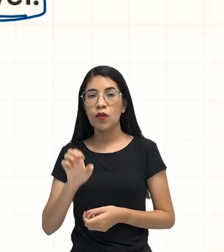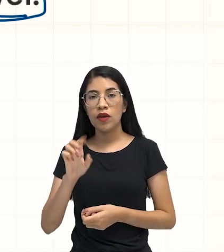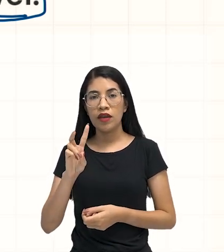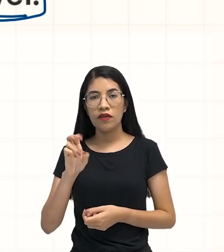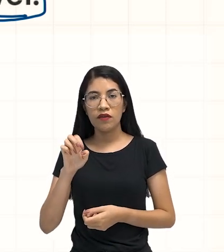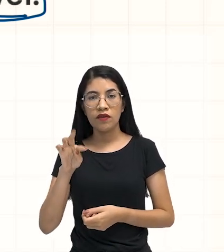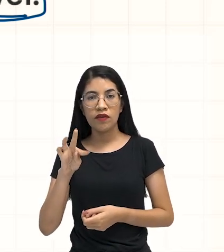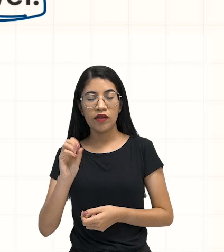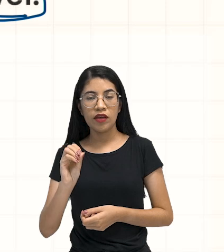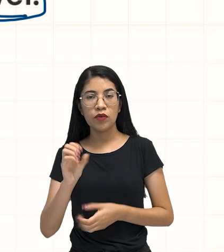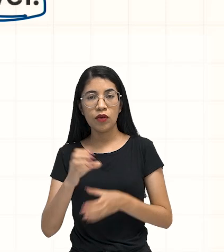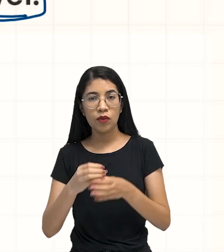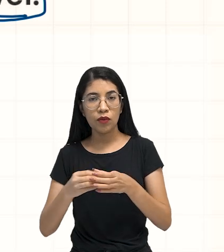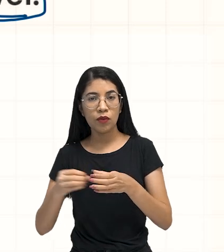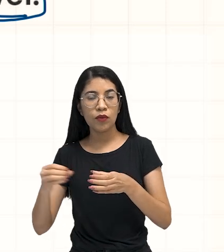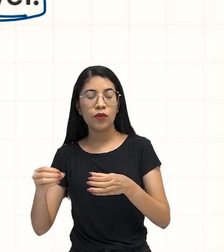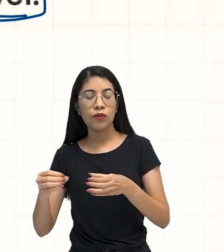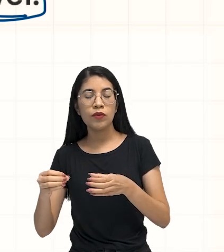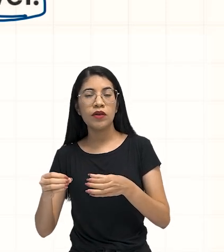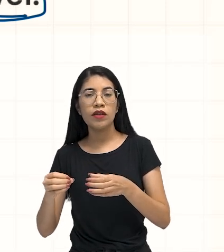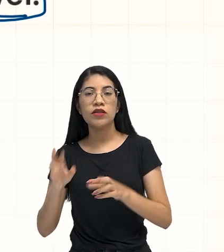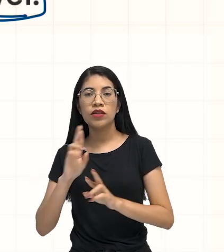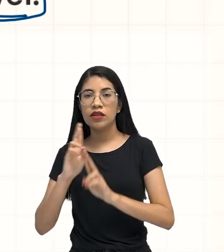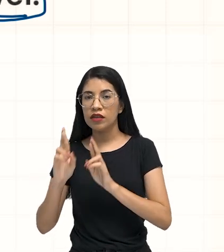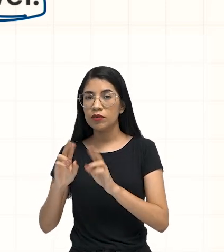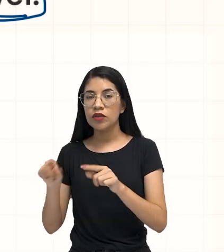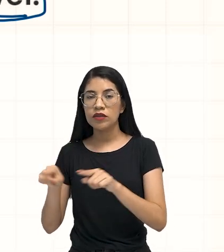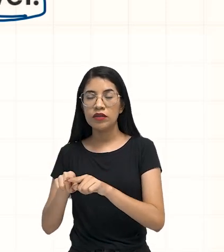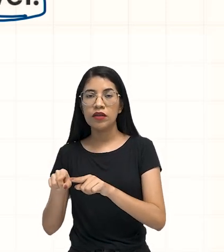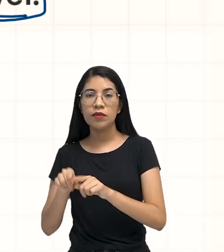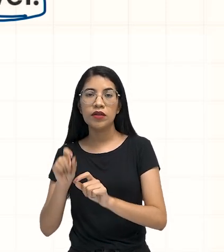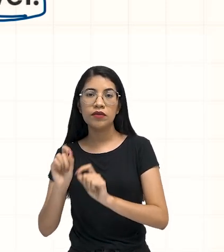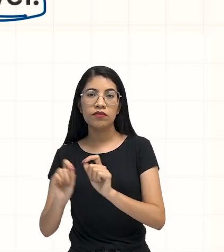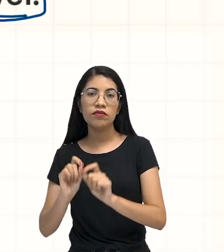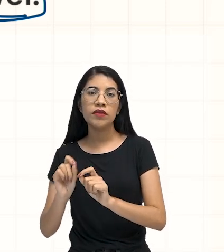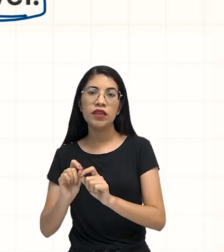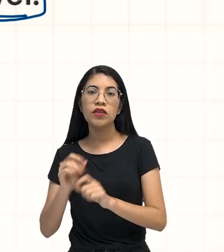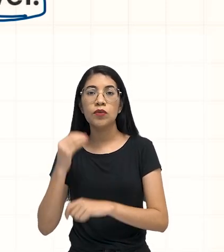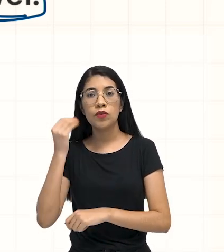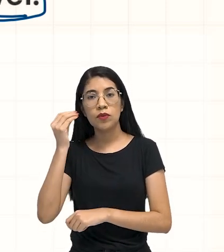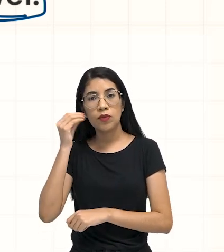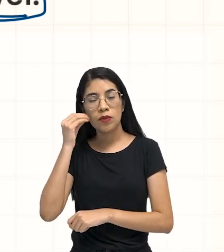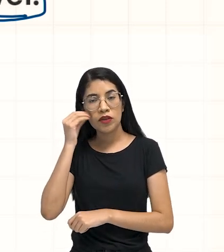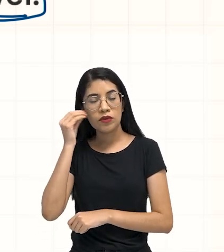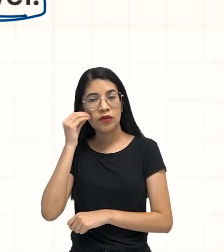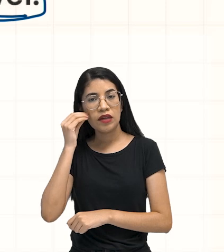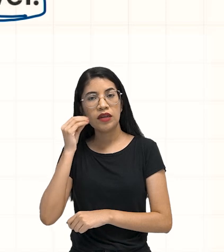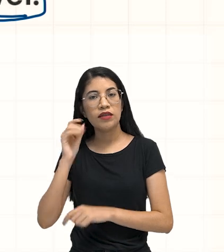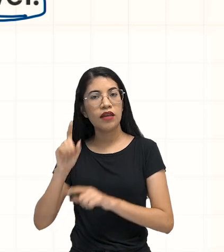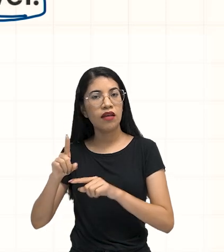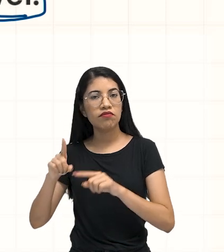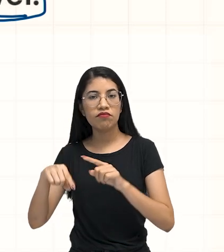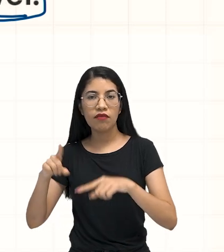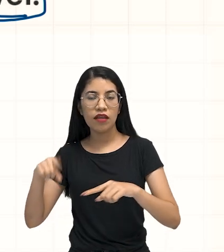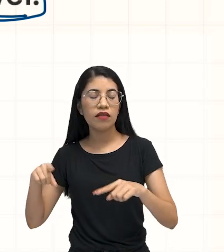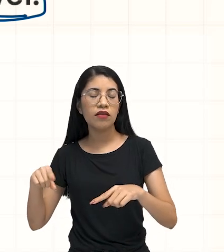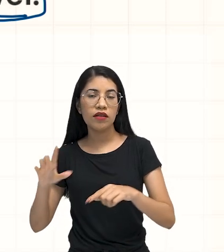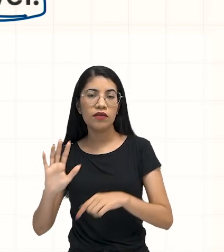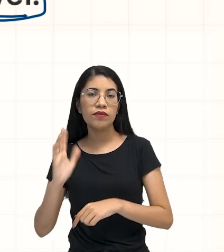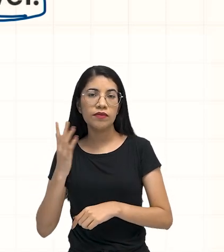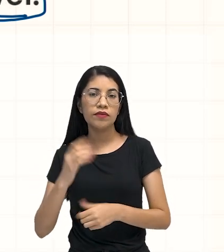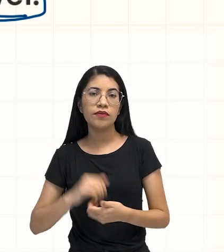conjunto particular de resultados de um experimento aleatório. Então, não te esquece, o